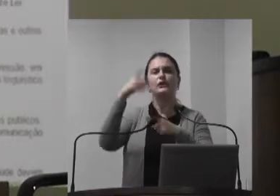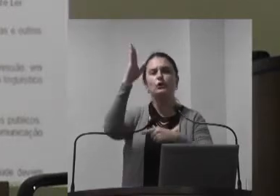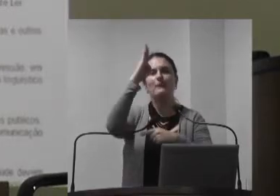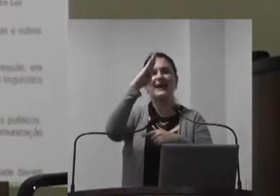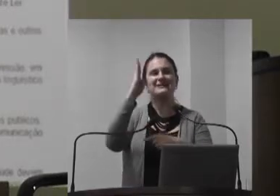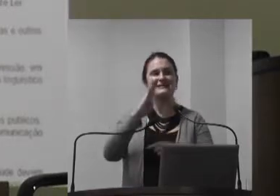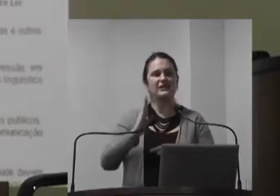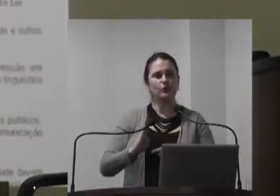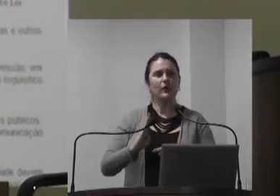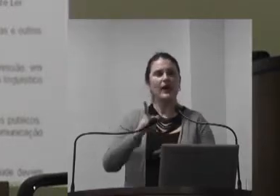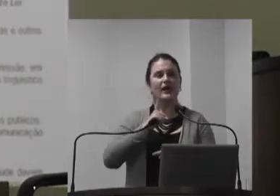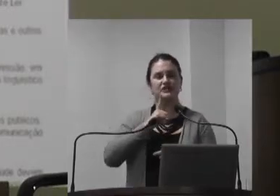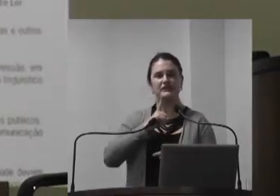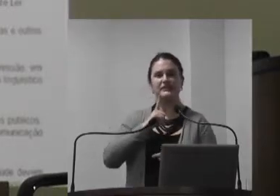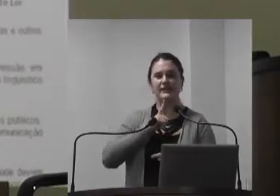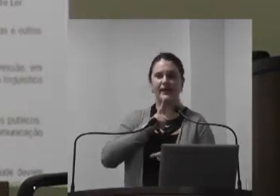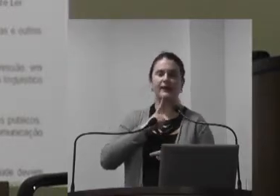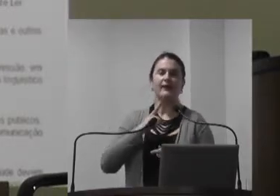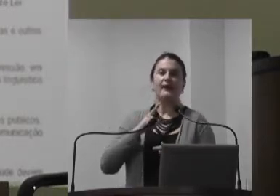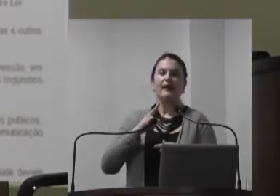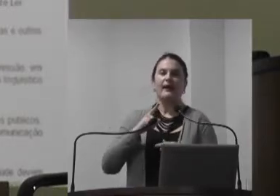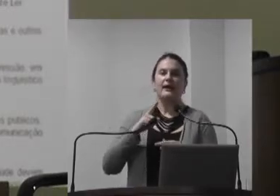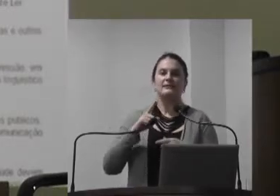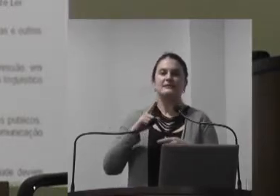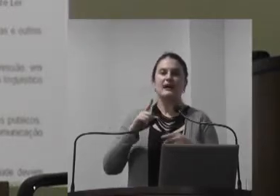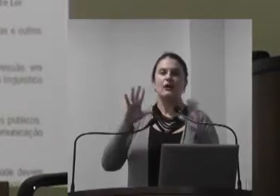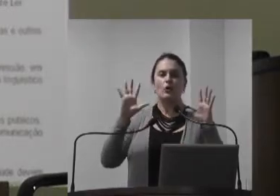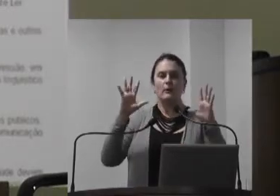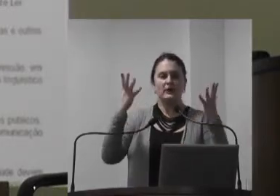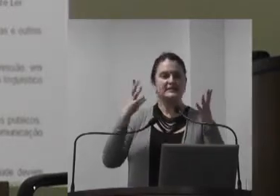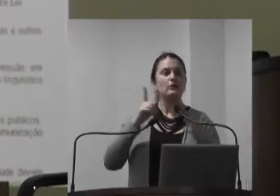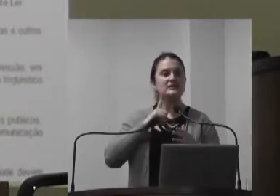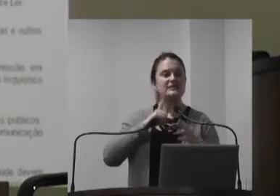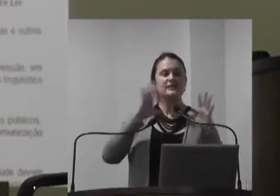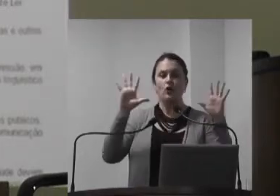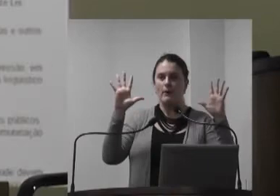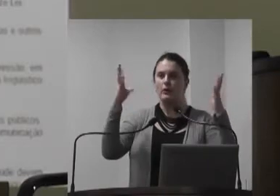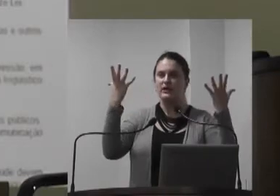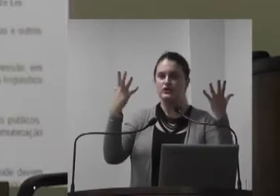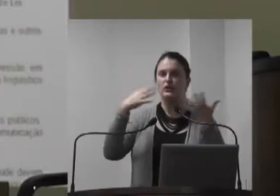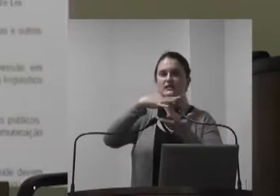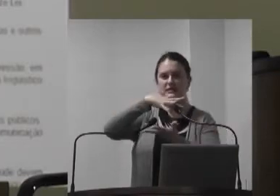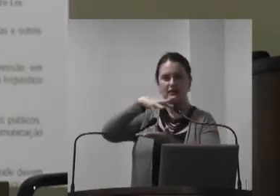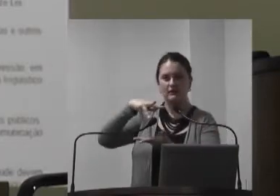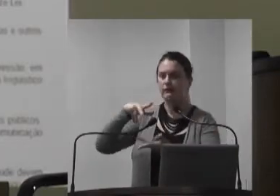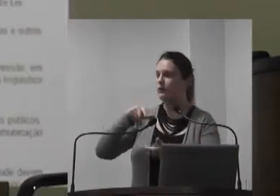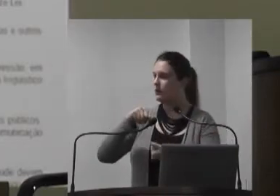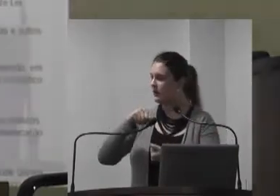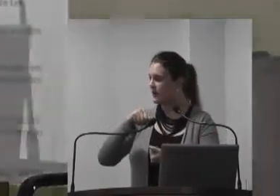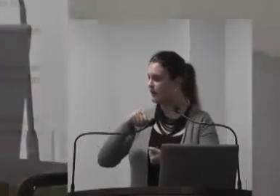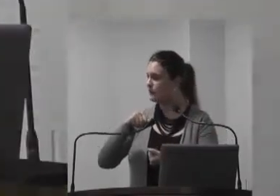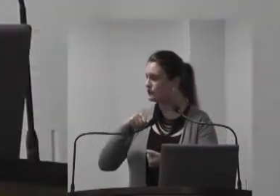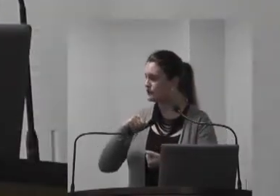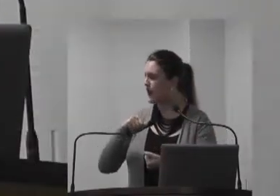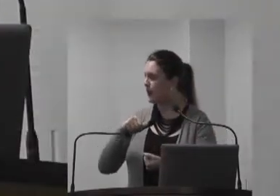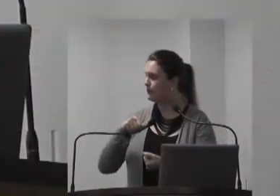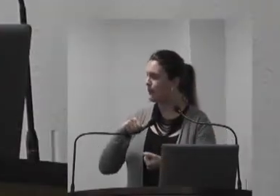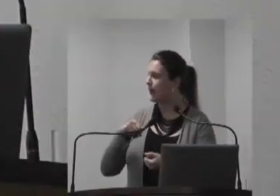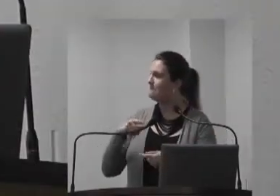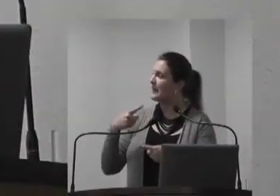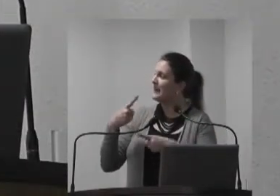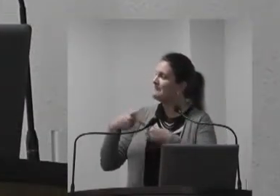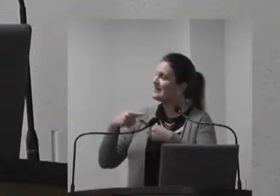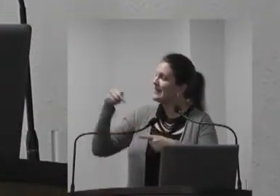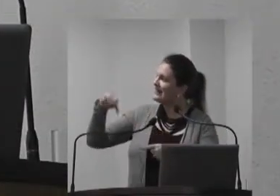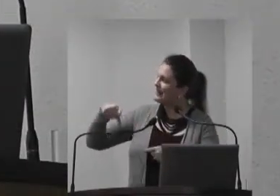por que no Brasil a gente tem essa comemoração? Existem comemorações a nível